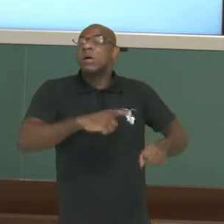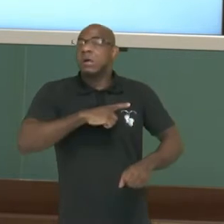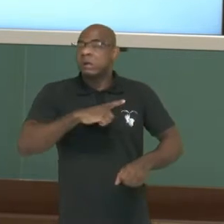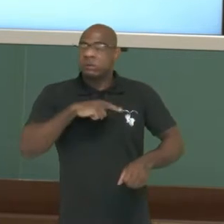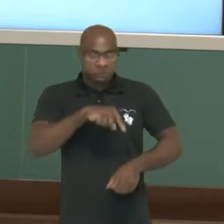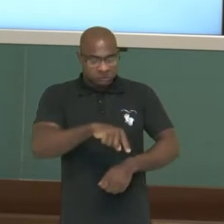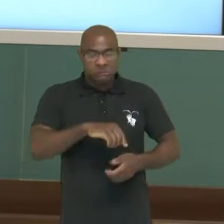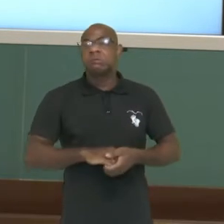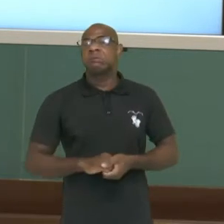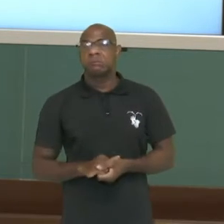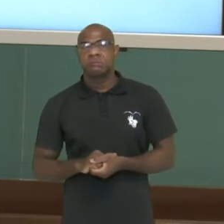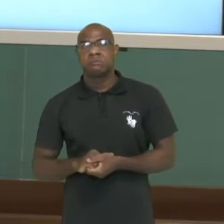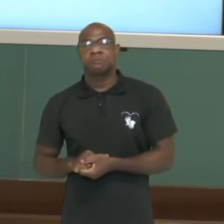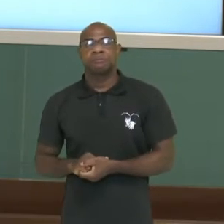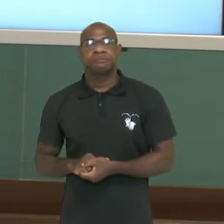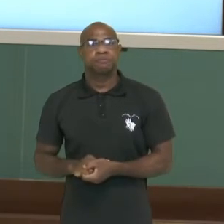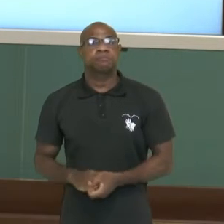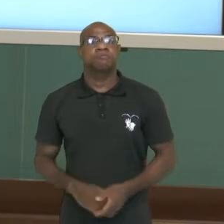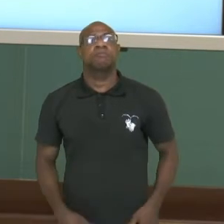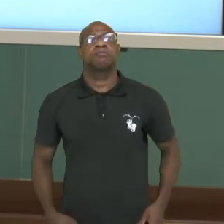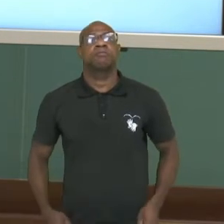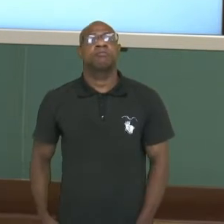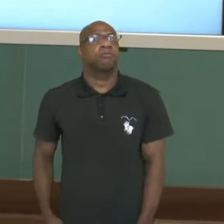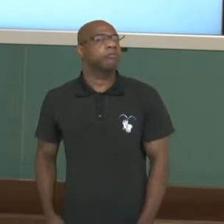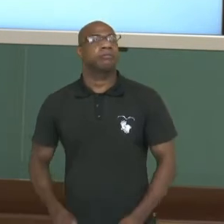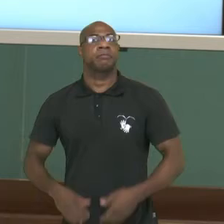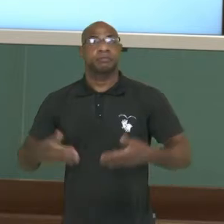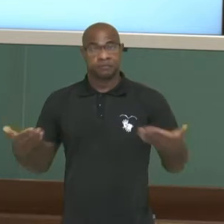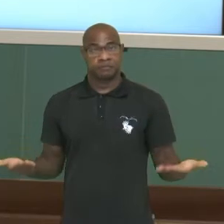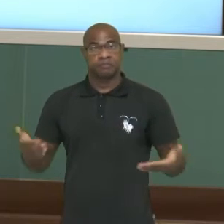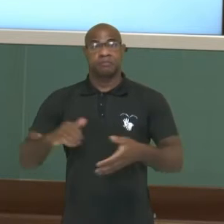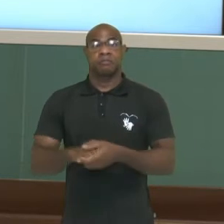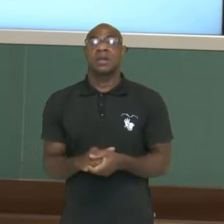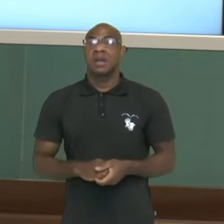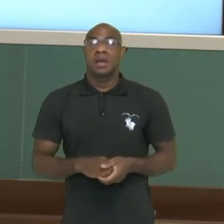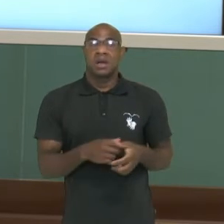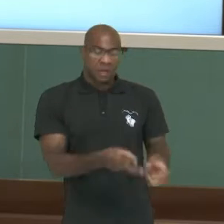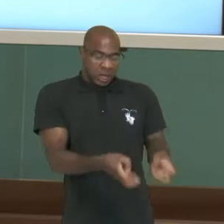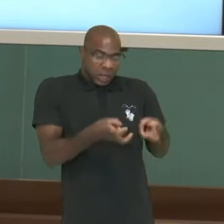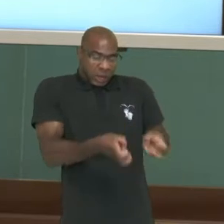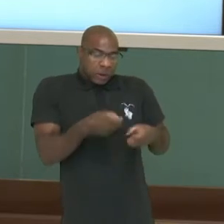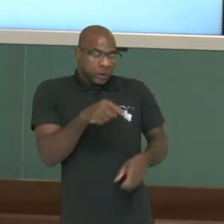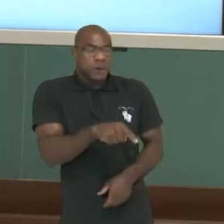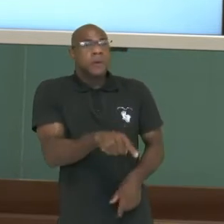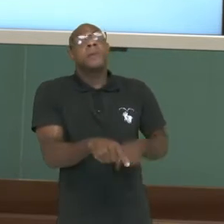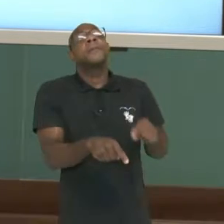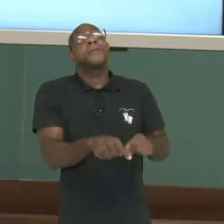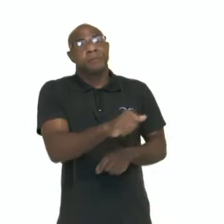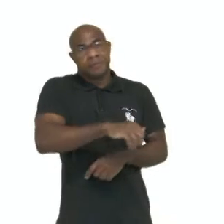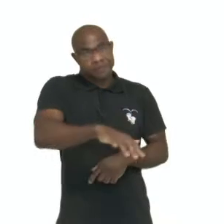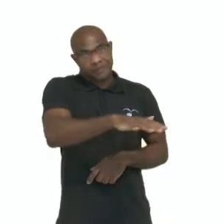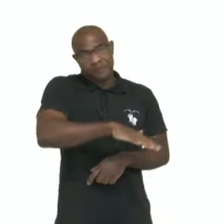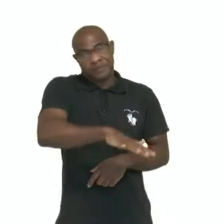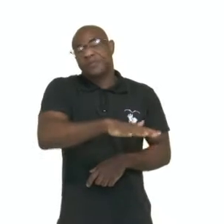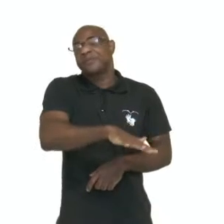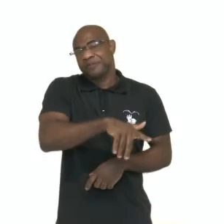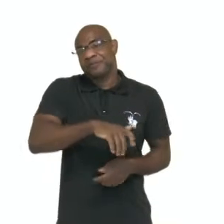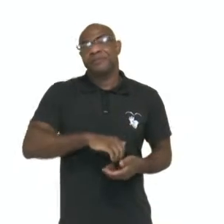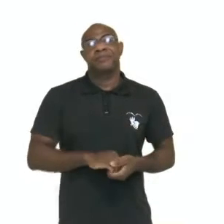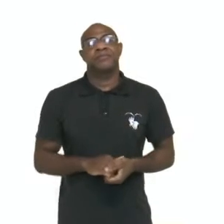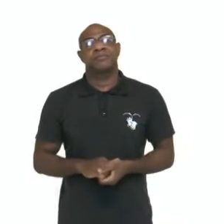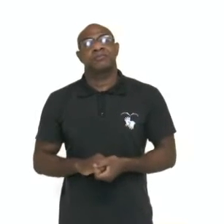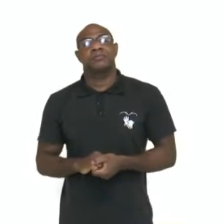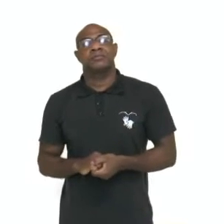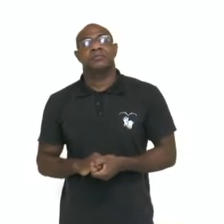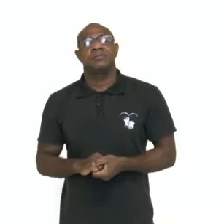cadeia econômica mundial até no tempo de hoje. Então, a exploração dessa região aí da Baía e do Mar de Belfort,